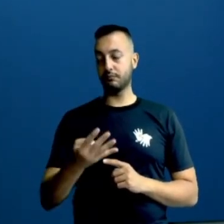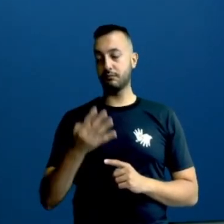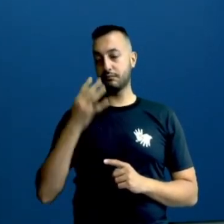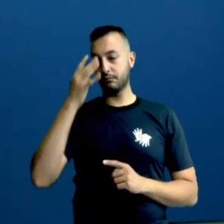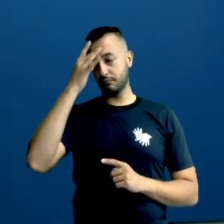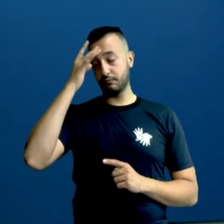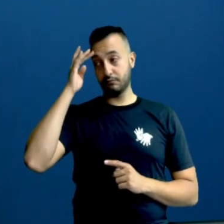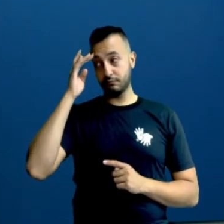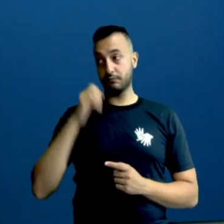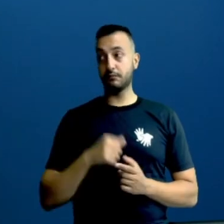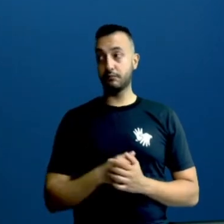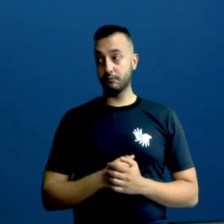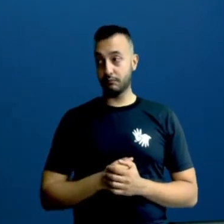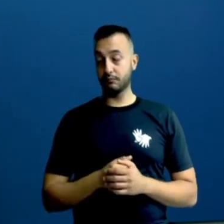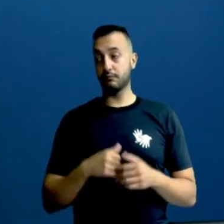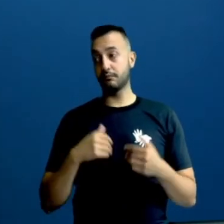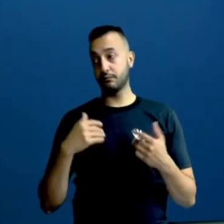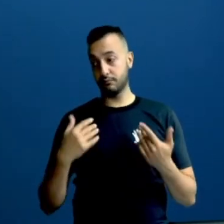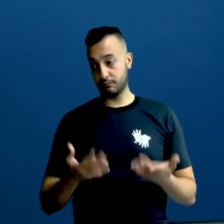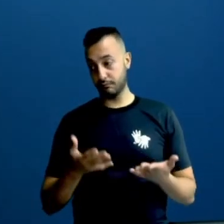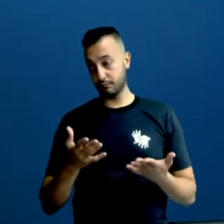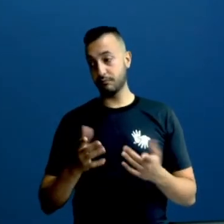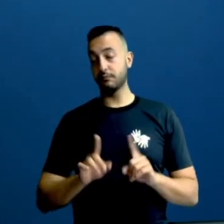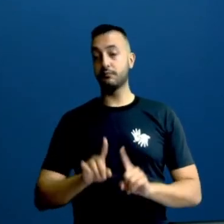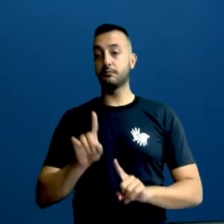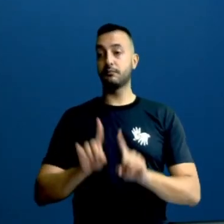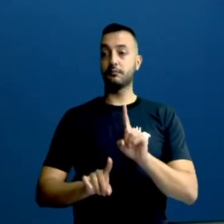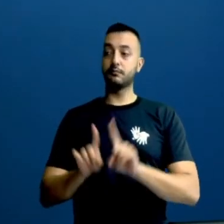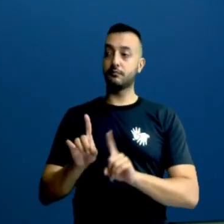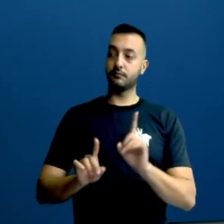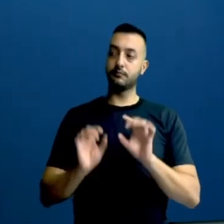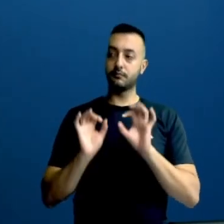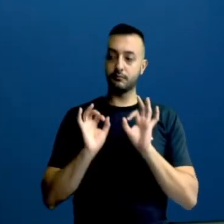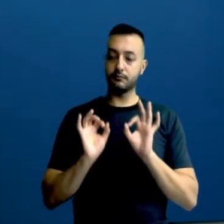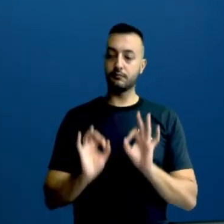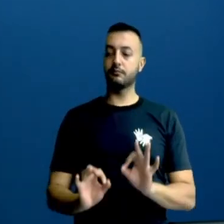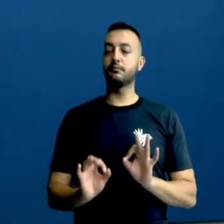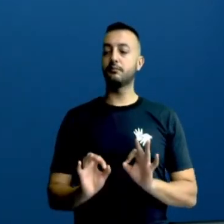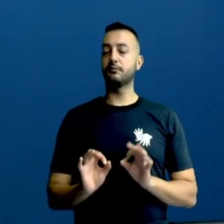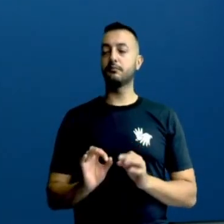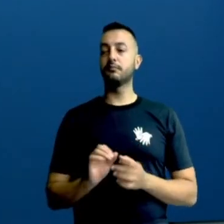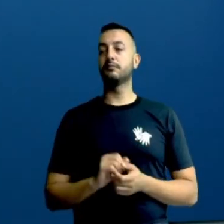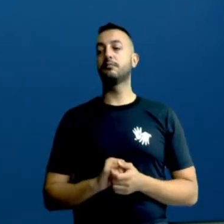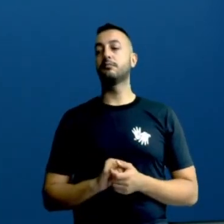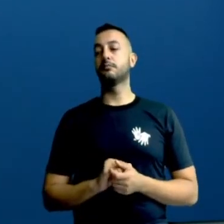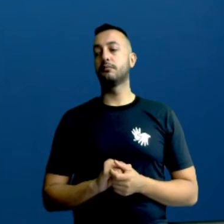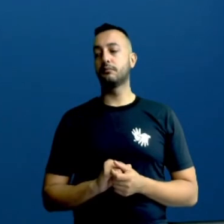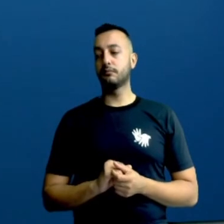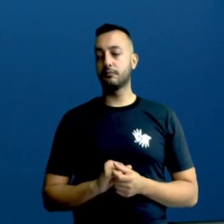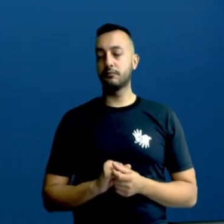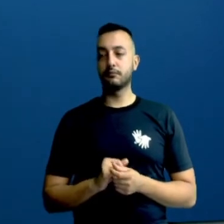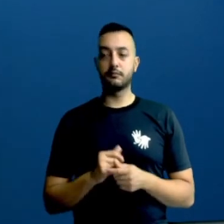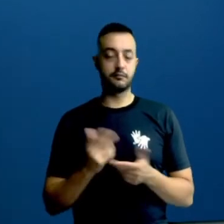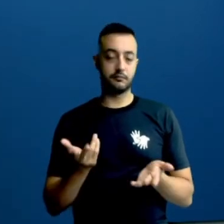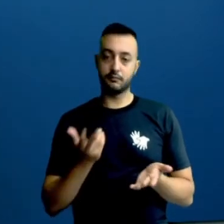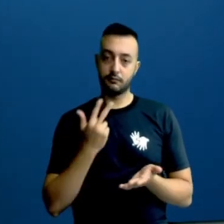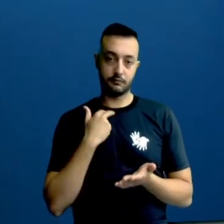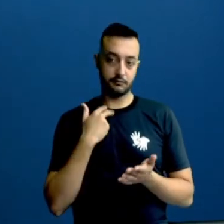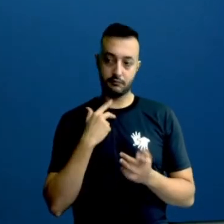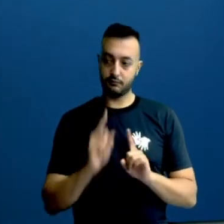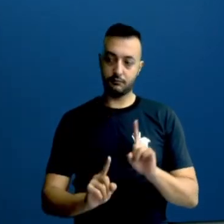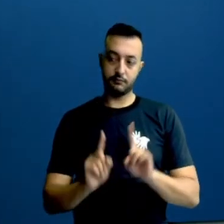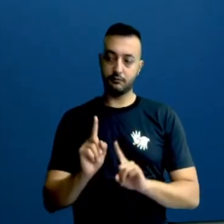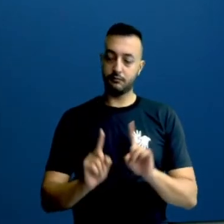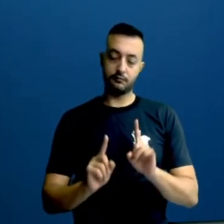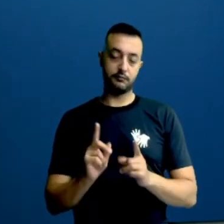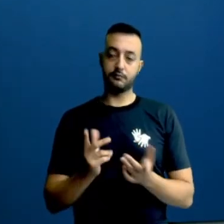189.974 habitantes. Então, este gráfico está correto, tem uma informação correta, então ele não poderia usar este